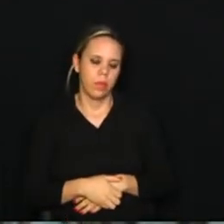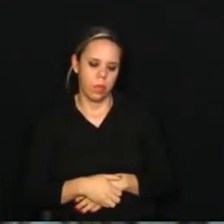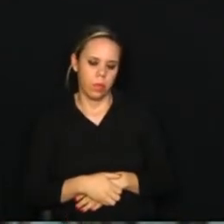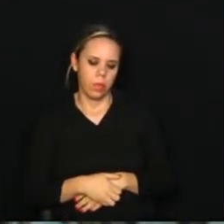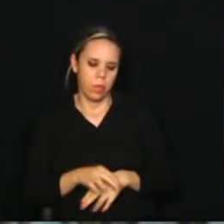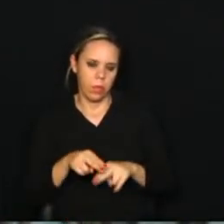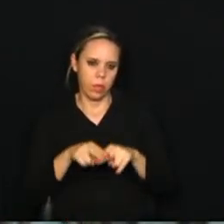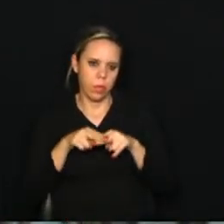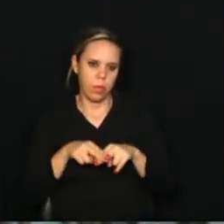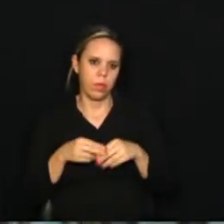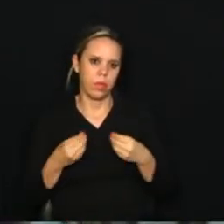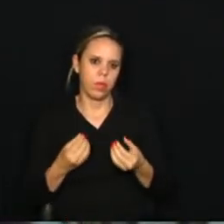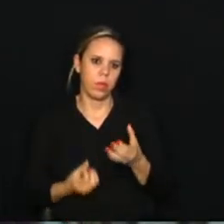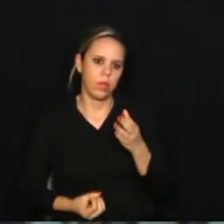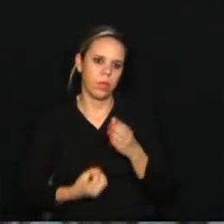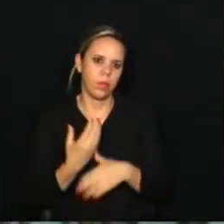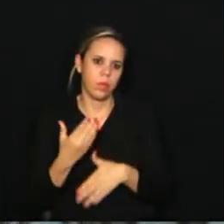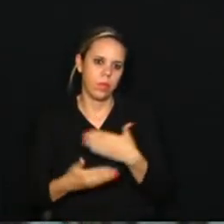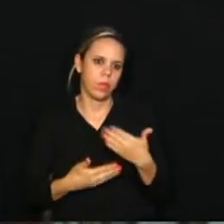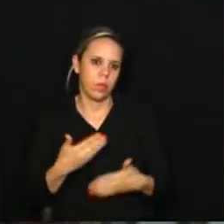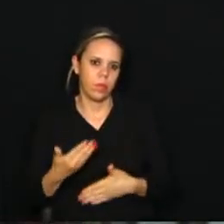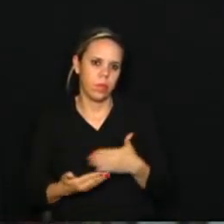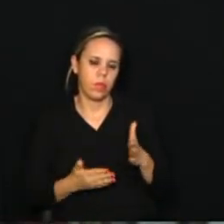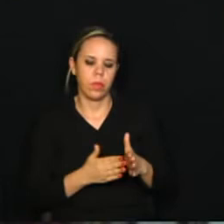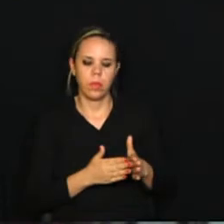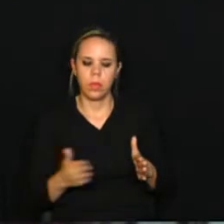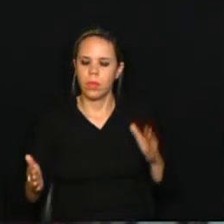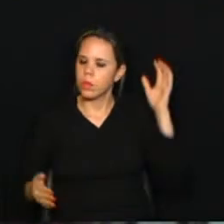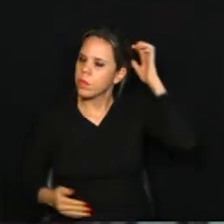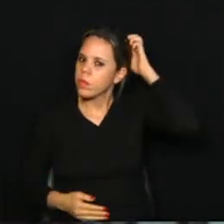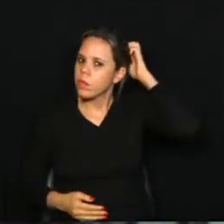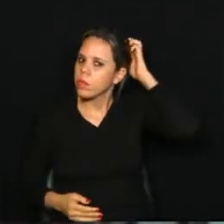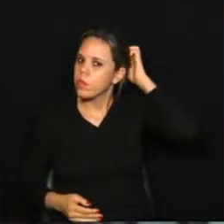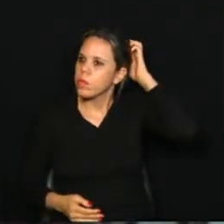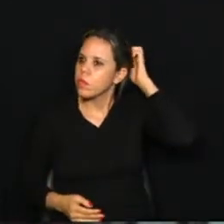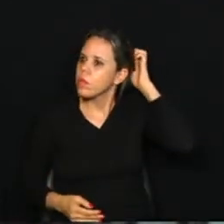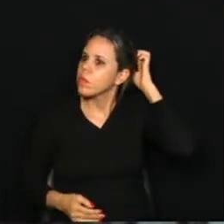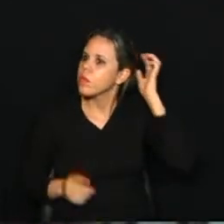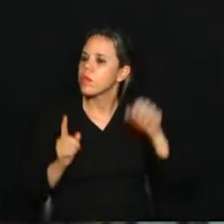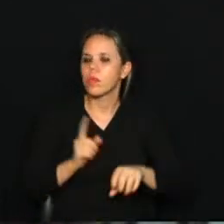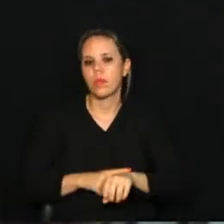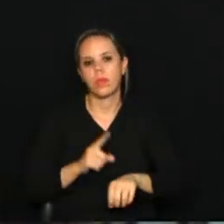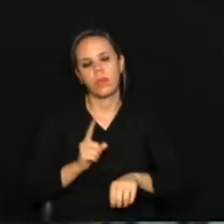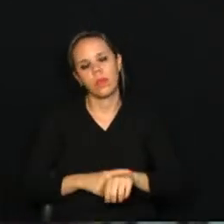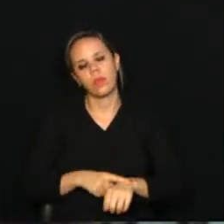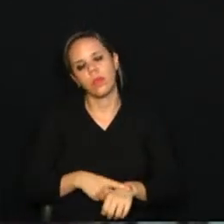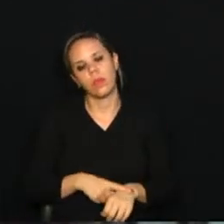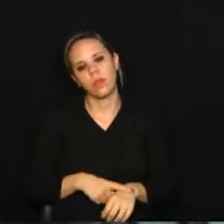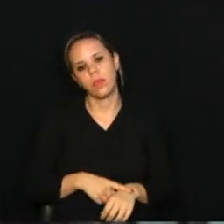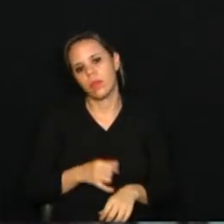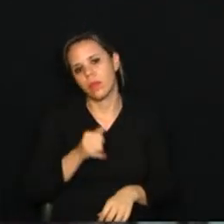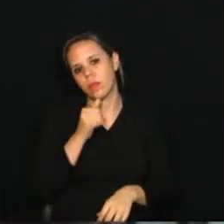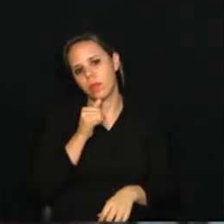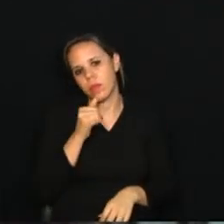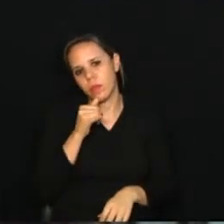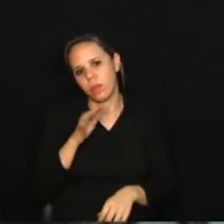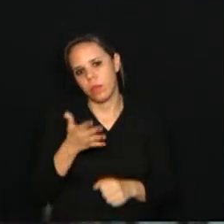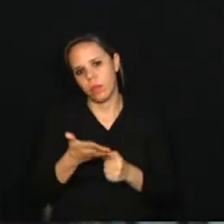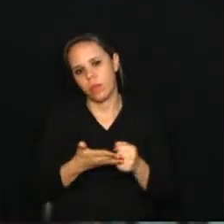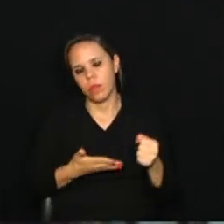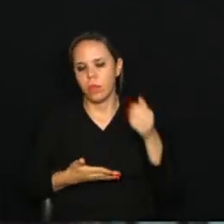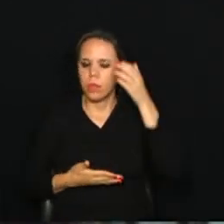Portanto, elas vão acontecer aí ao longo de um prazo, digamos, médio aí